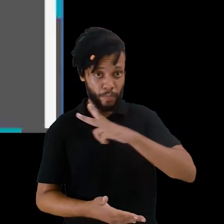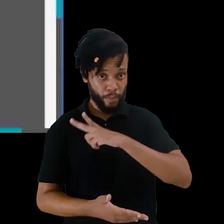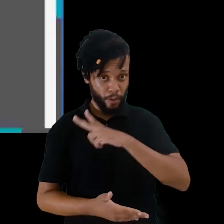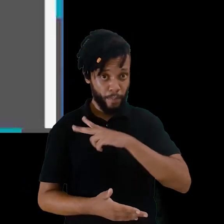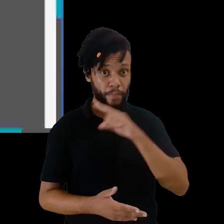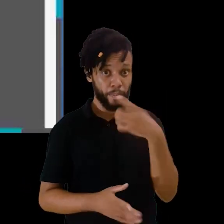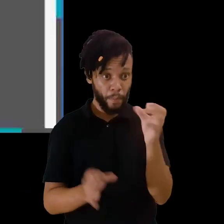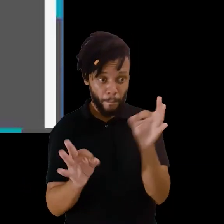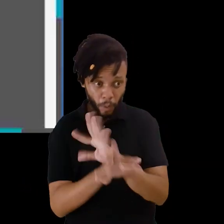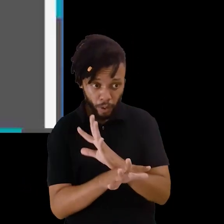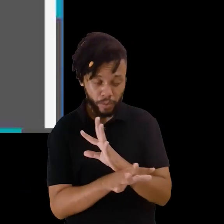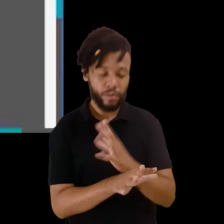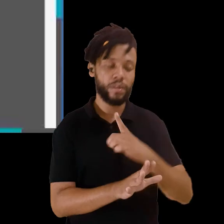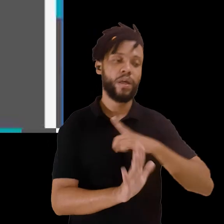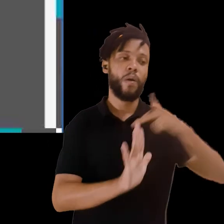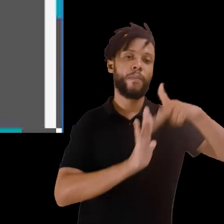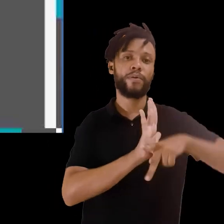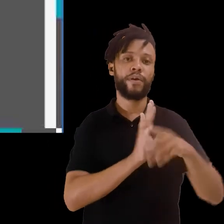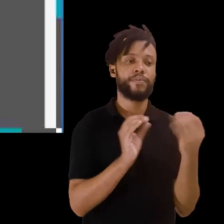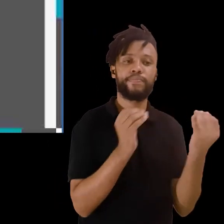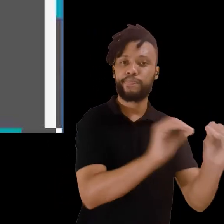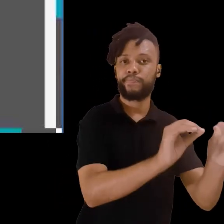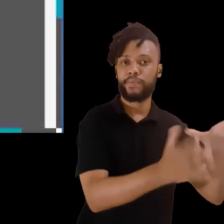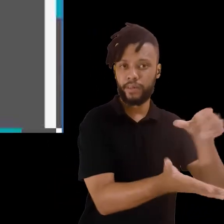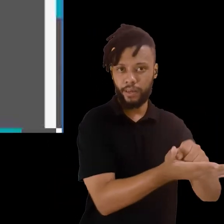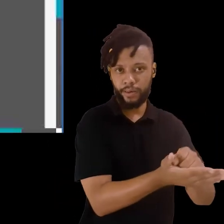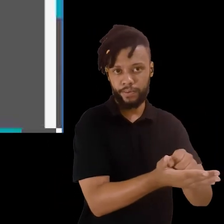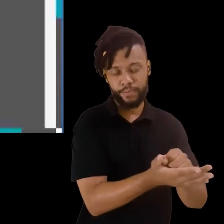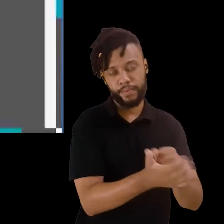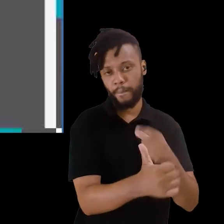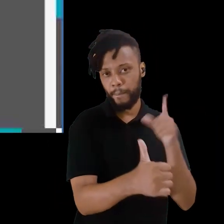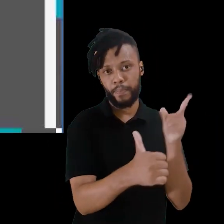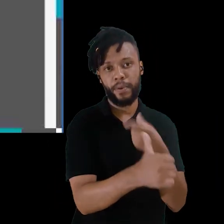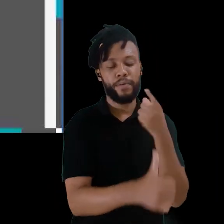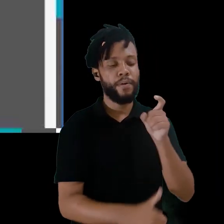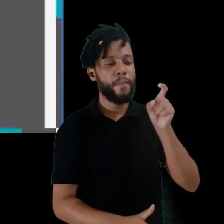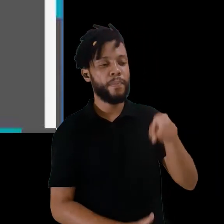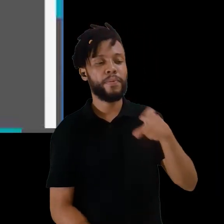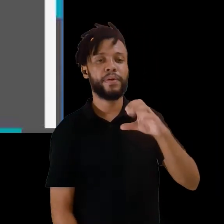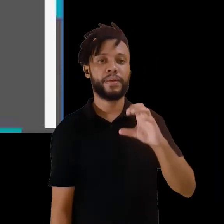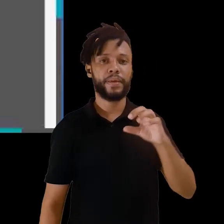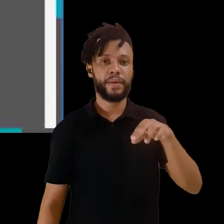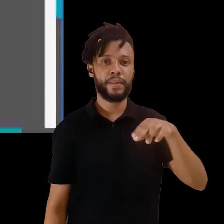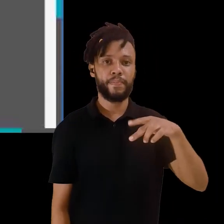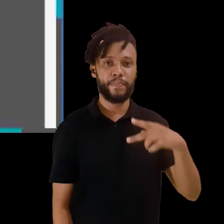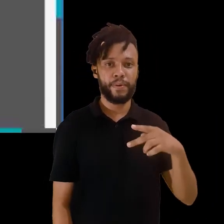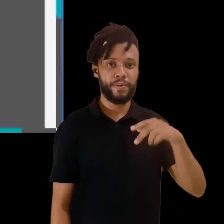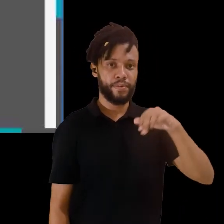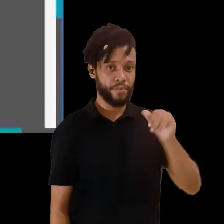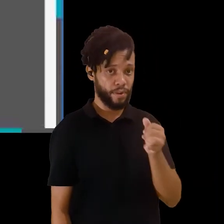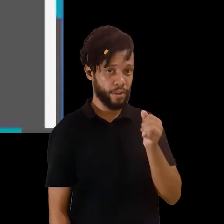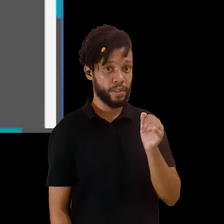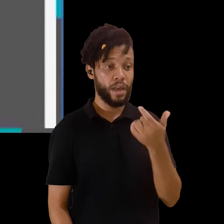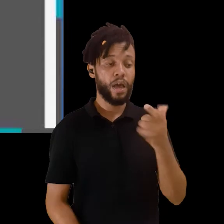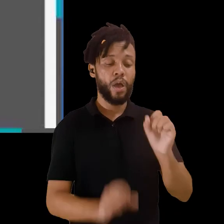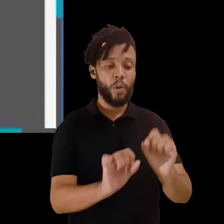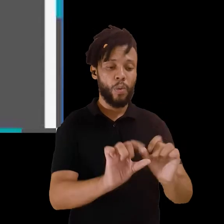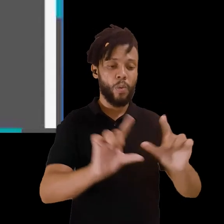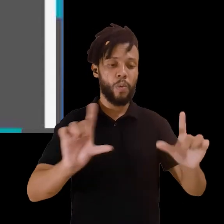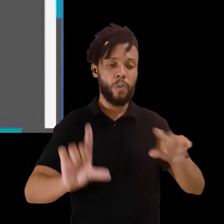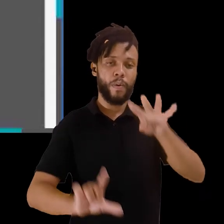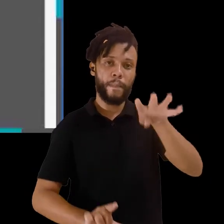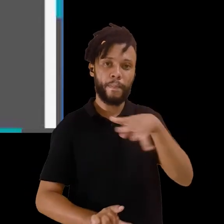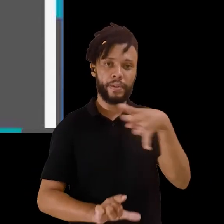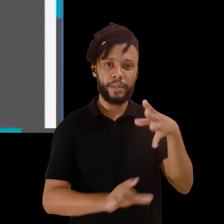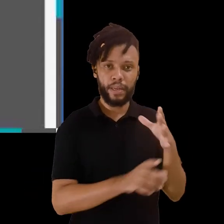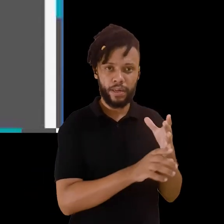o projeto, tá? Então eu vou clicar aqui no caso da pessoa jurídica e o arquivo já abre aqui uma